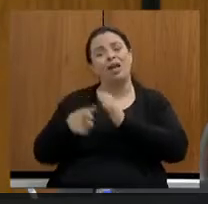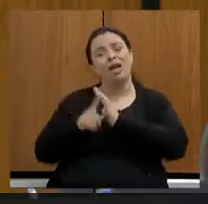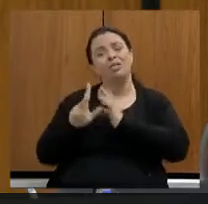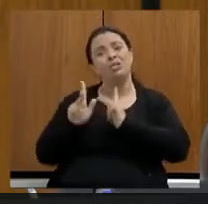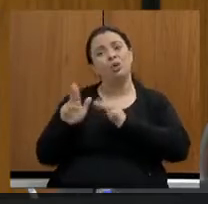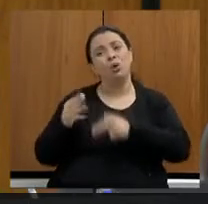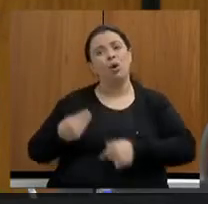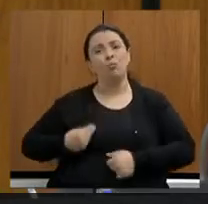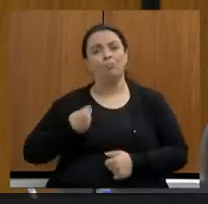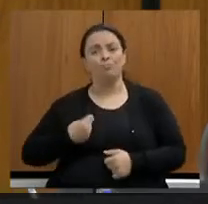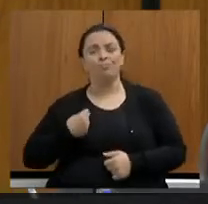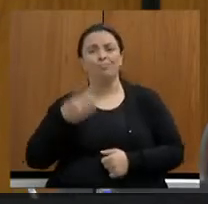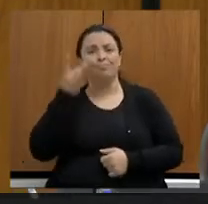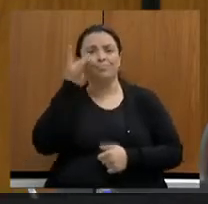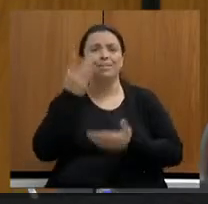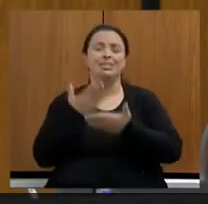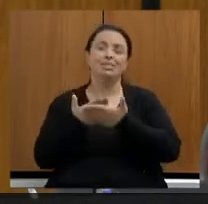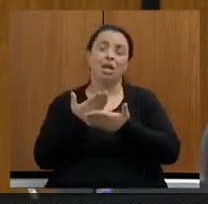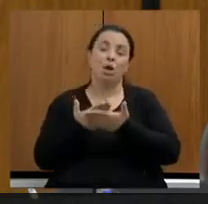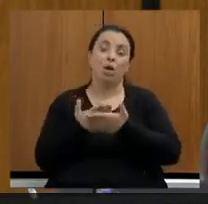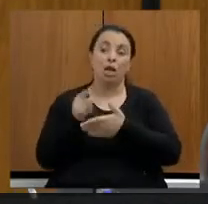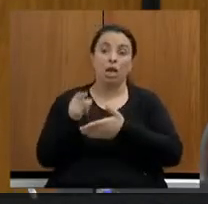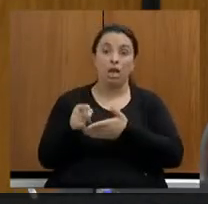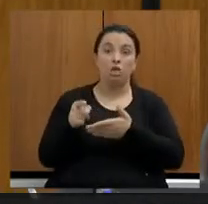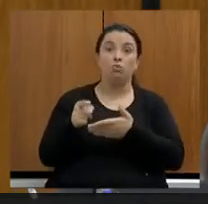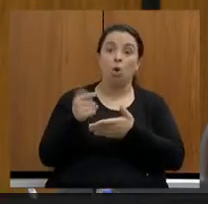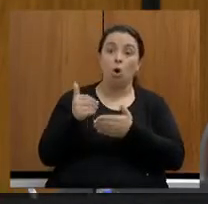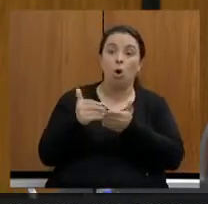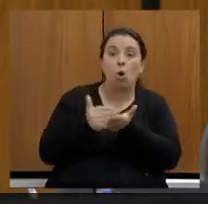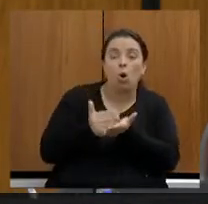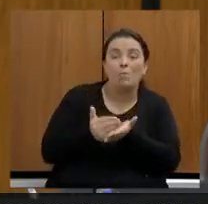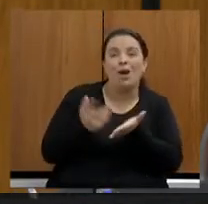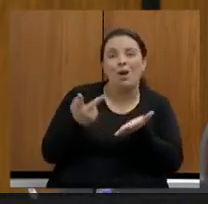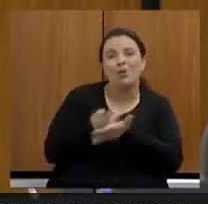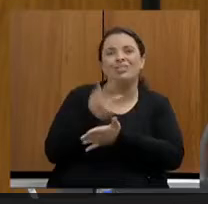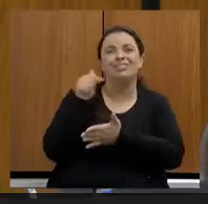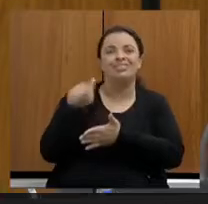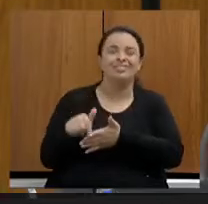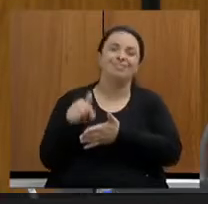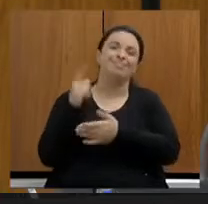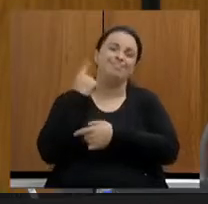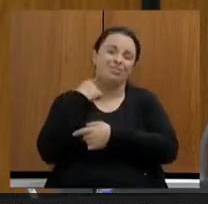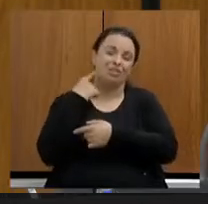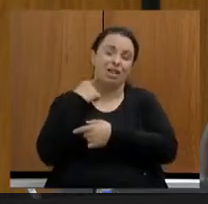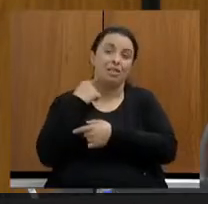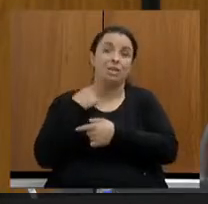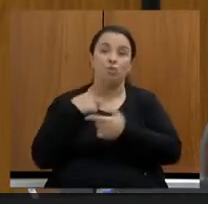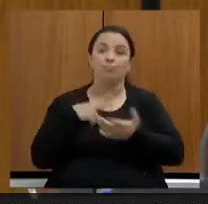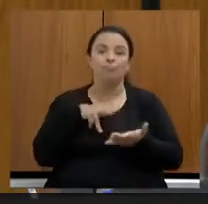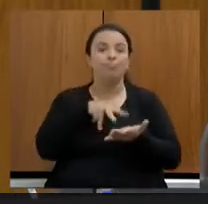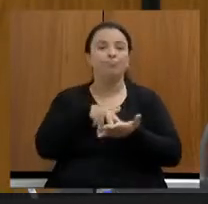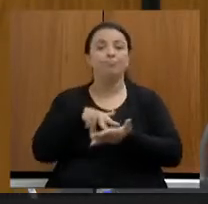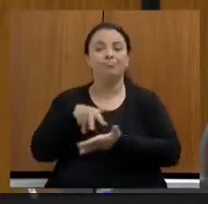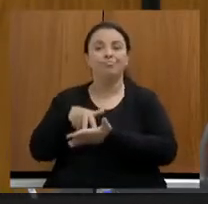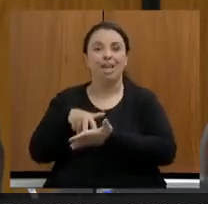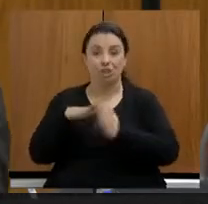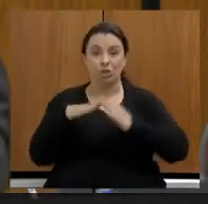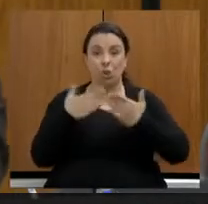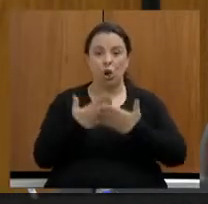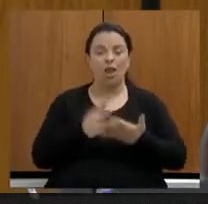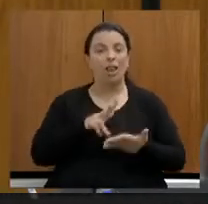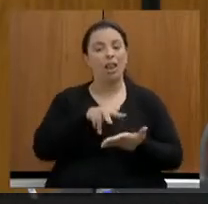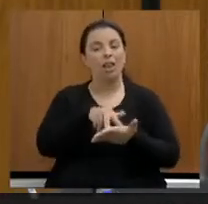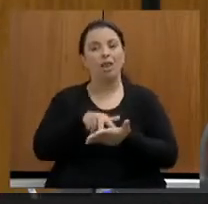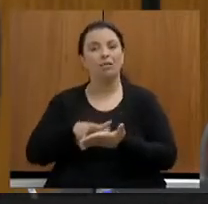isto está acontecendo aqui em Minas Gerais e eu tenho visitado escolas eu tenho acompanhado muitas